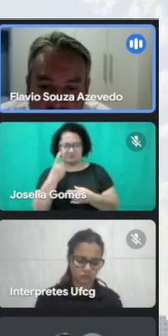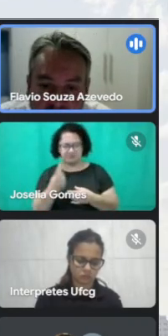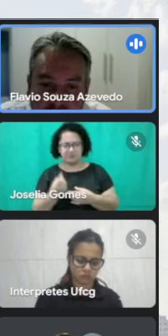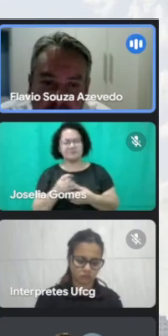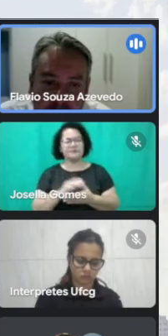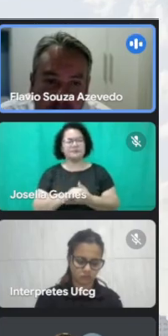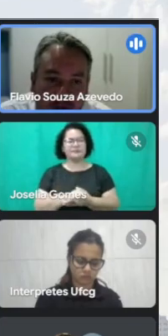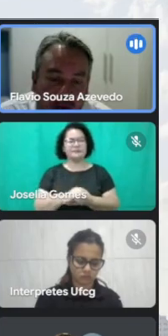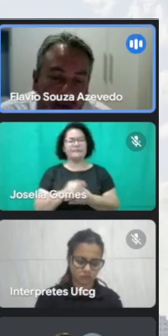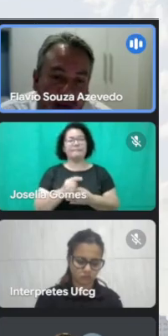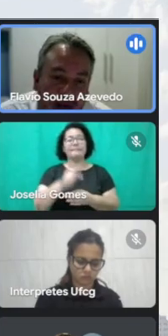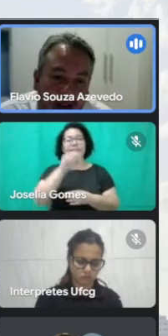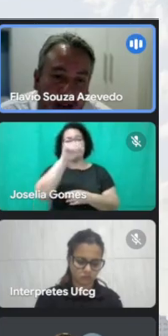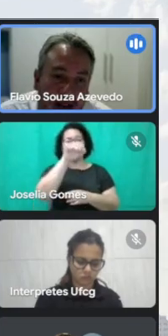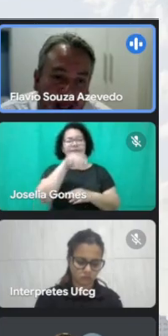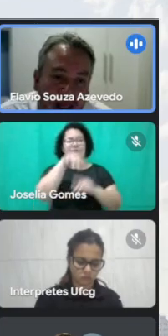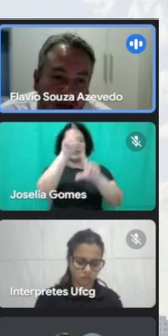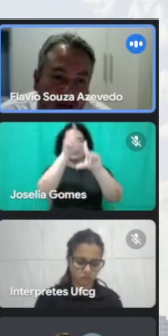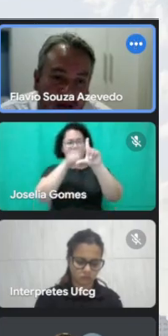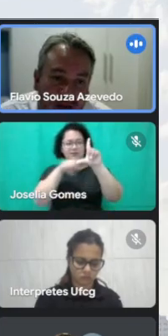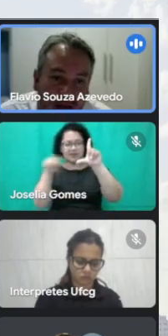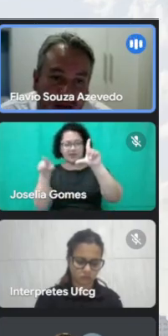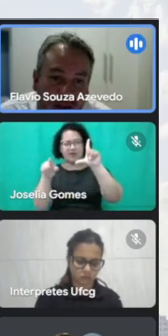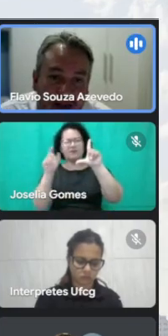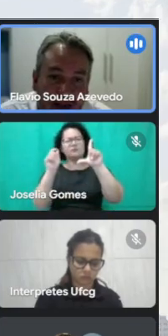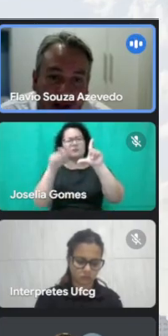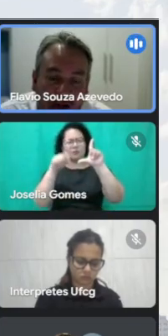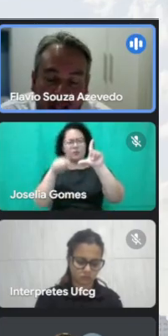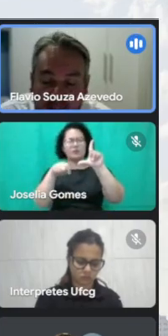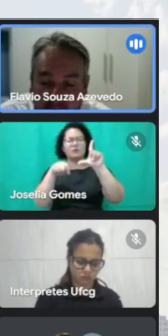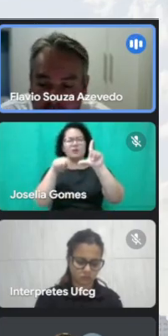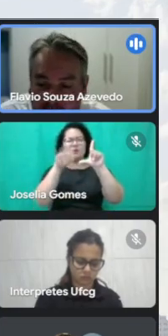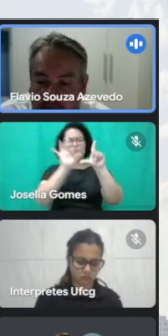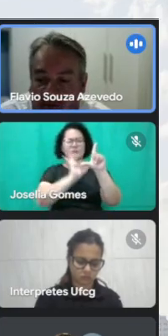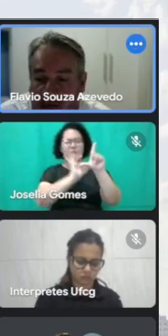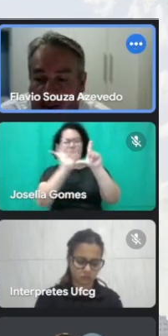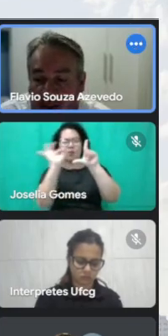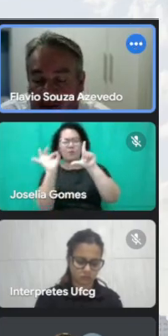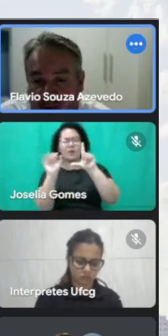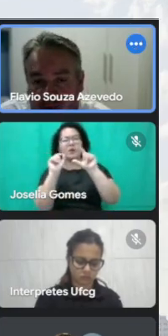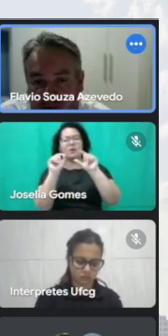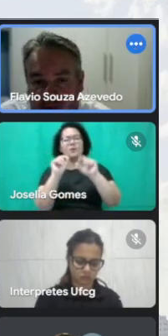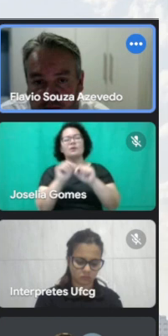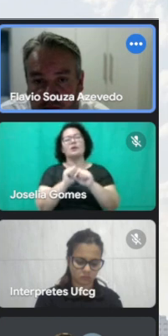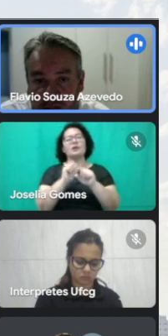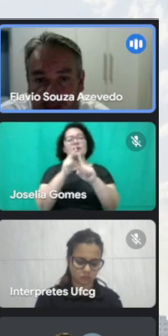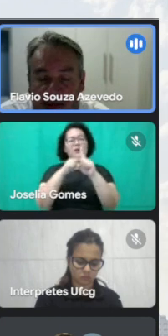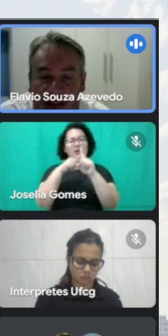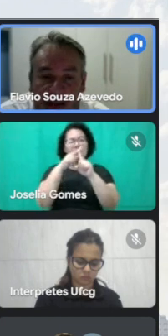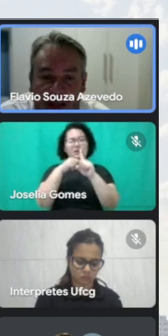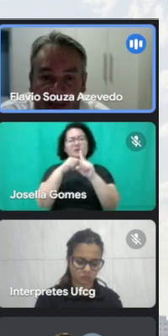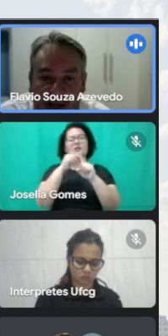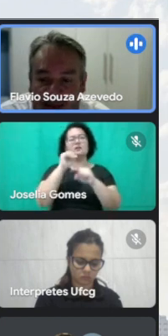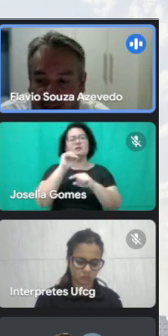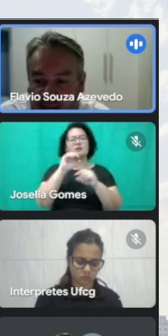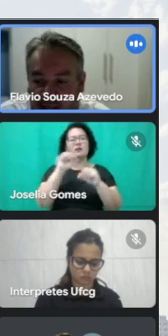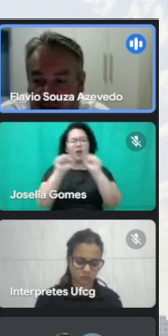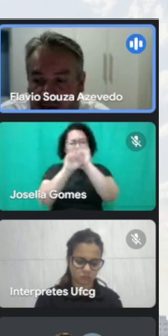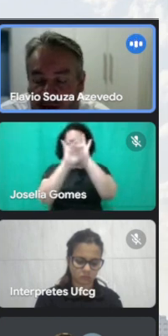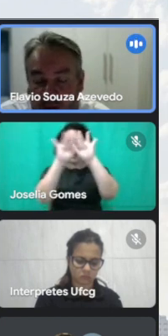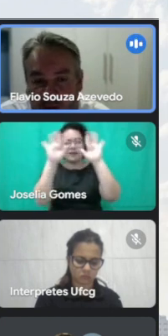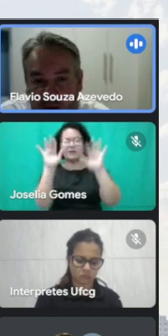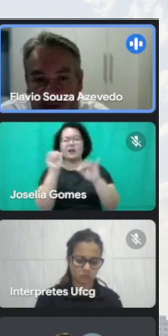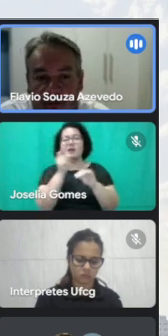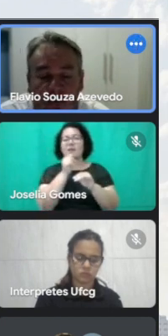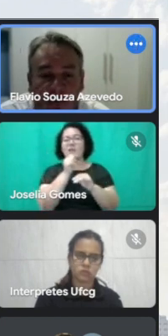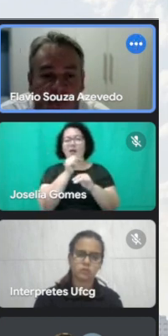Nesse gráfico a gente pode acompanhar aí o chamado índice de qualidade da água, né? É um índice determinado pela CETESB lá